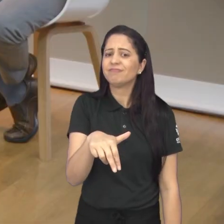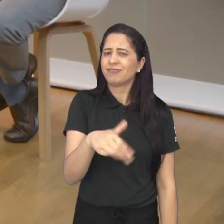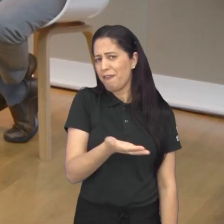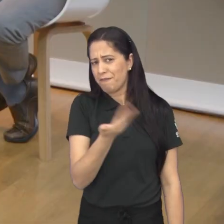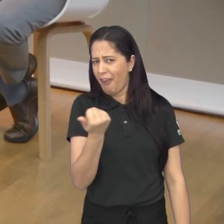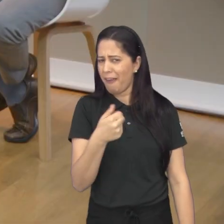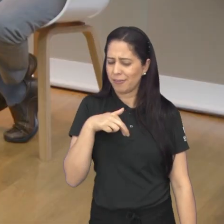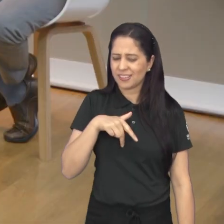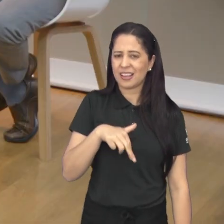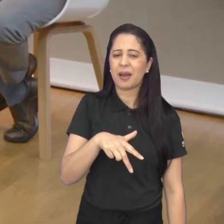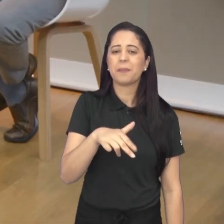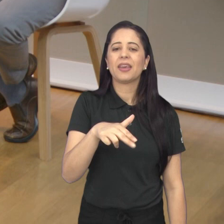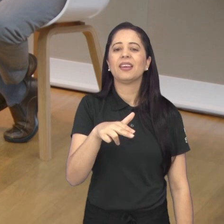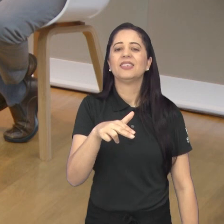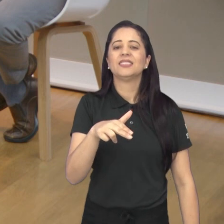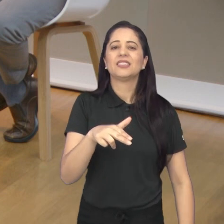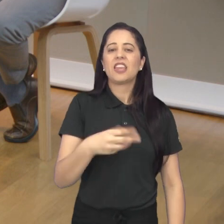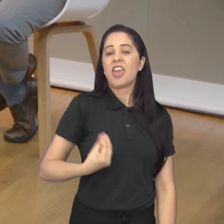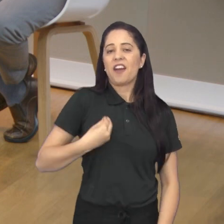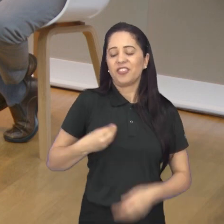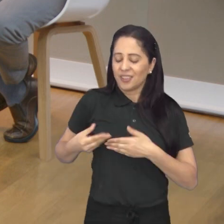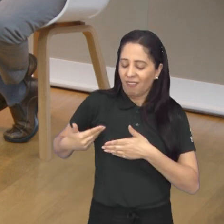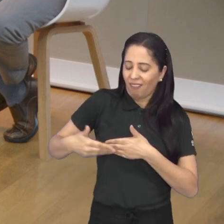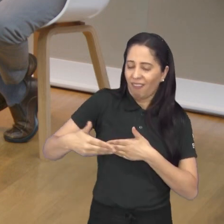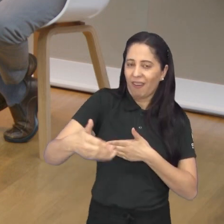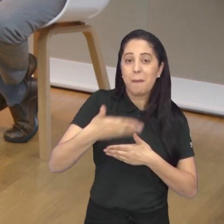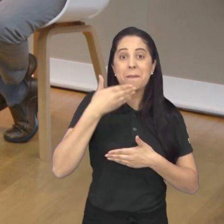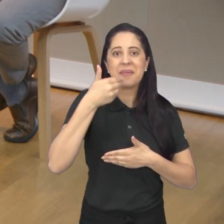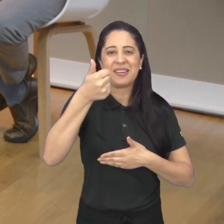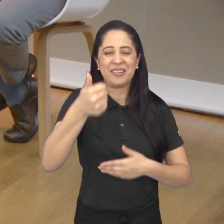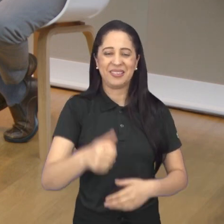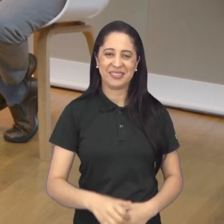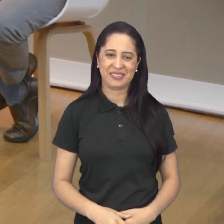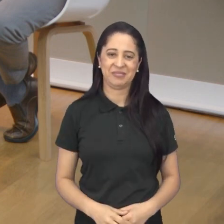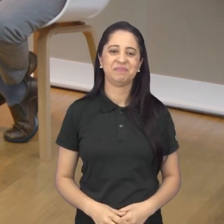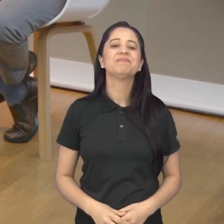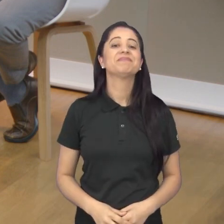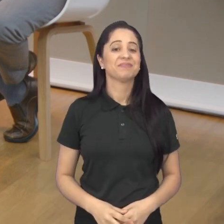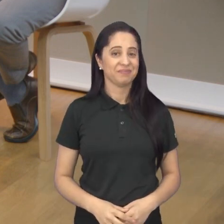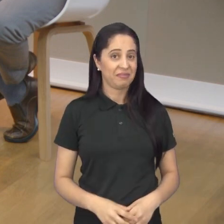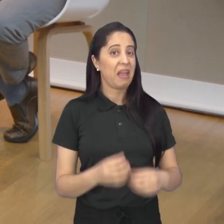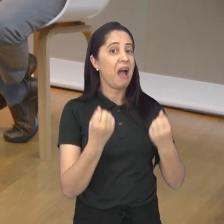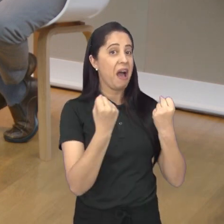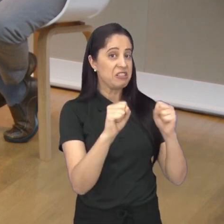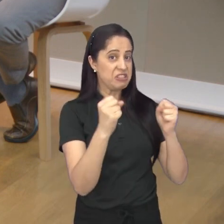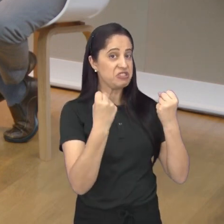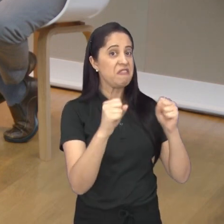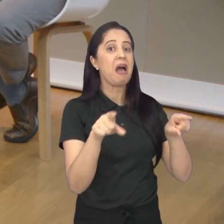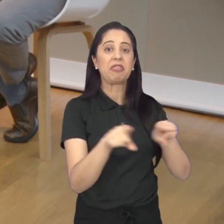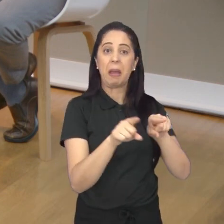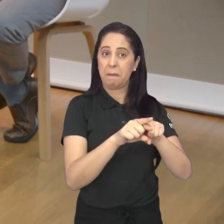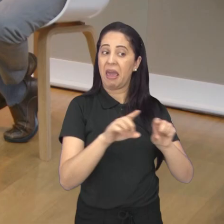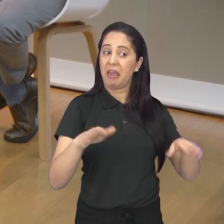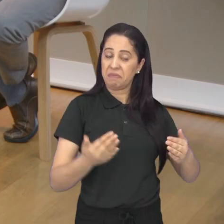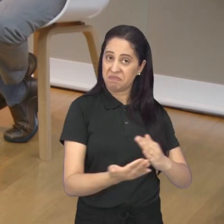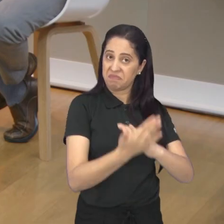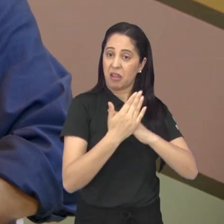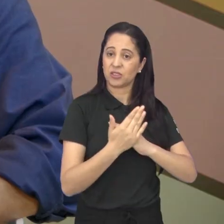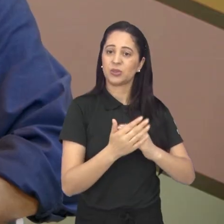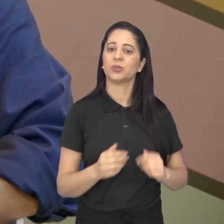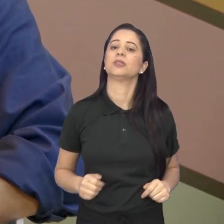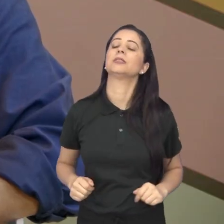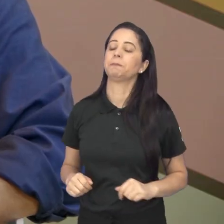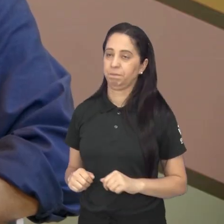Bora caminhar e aumentar a longevidade. Muito bacana, é isso aí, a atividade física também contribui, né, doutor? É